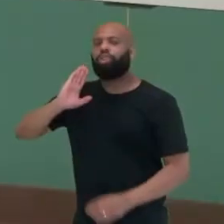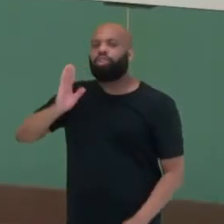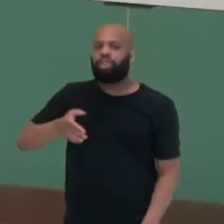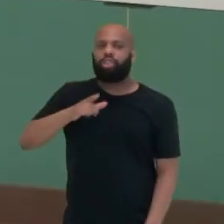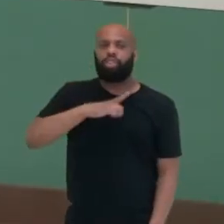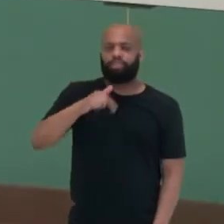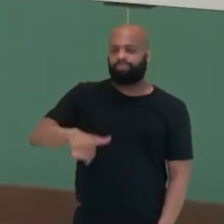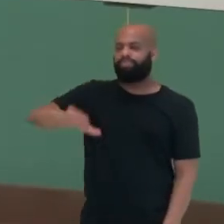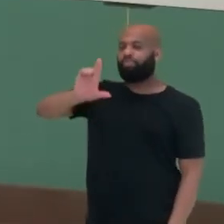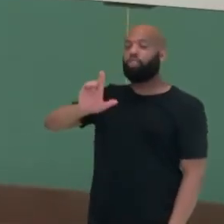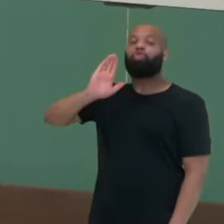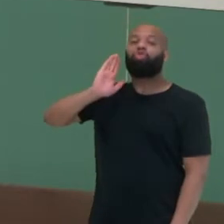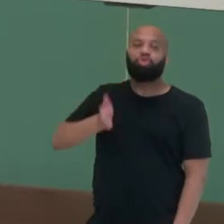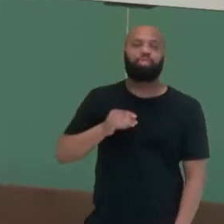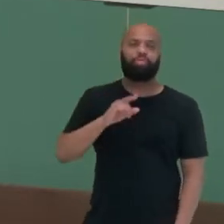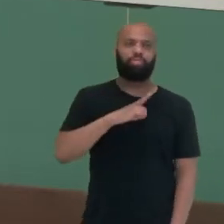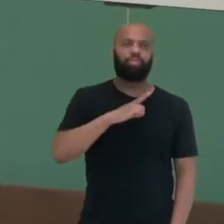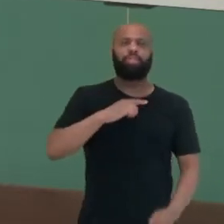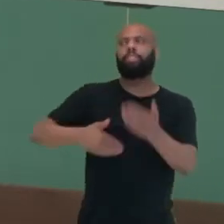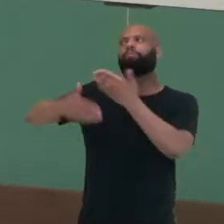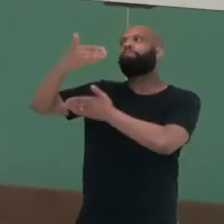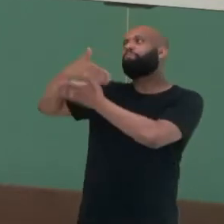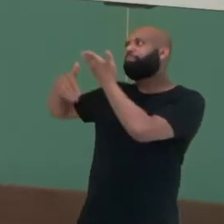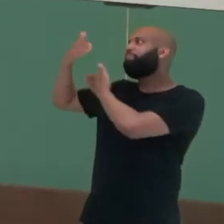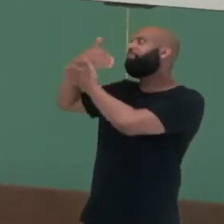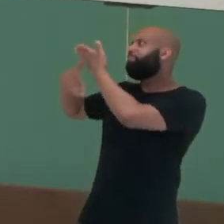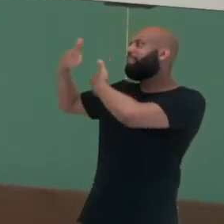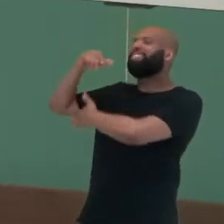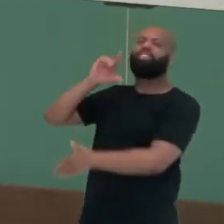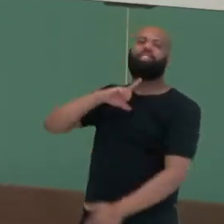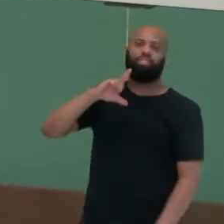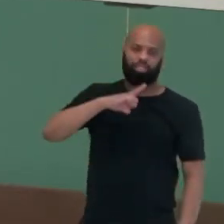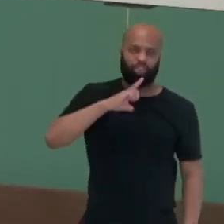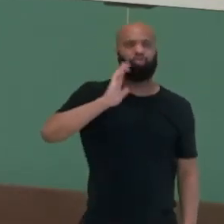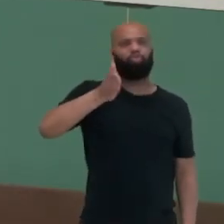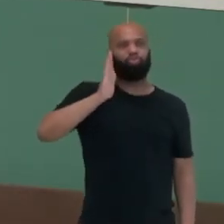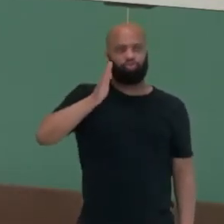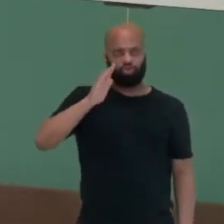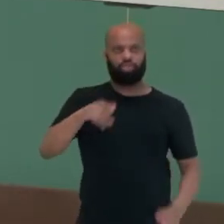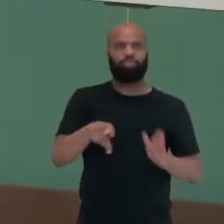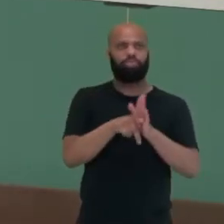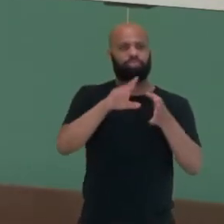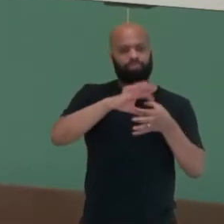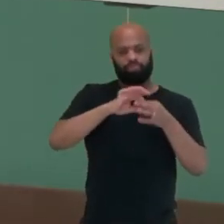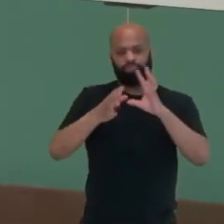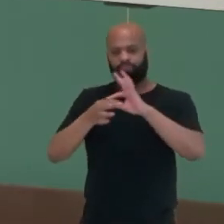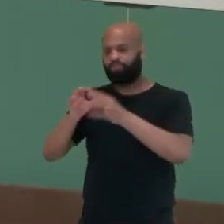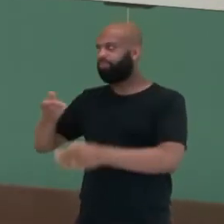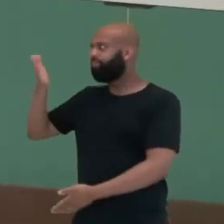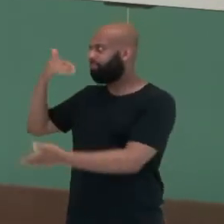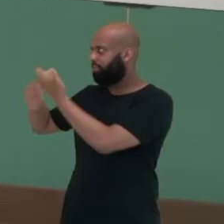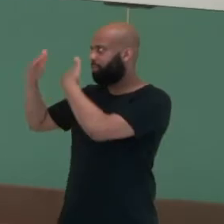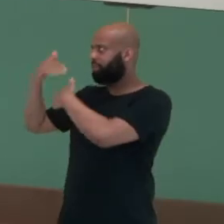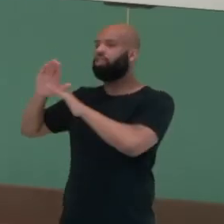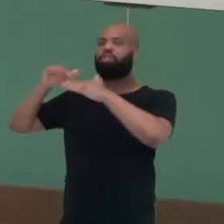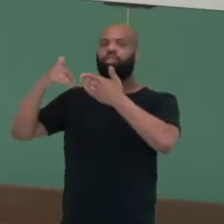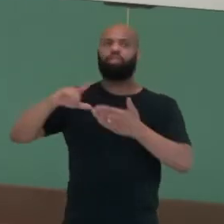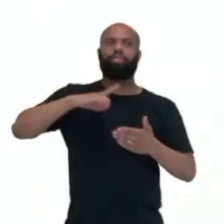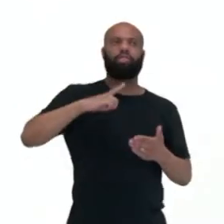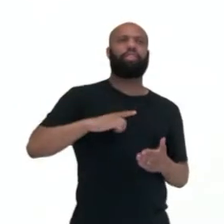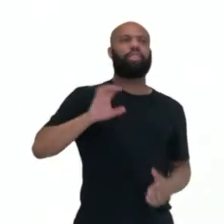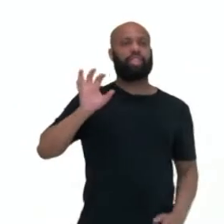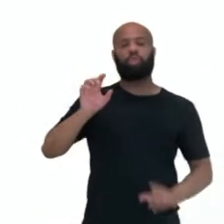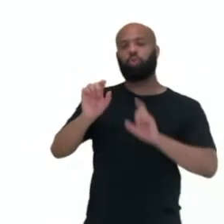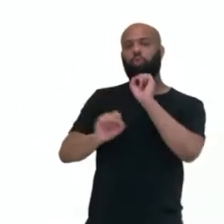desde antes, então está desde as Olimpíadas lá atrás, né, das Olimpíadas antigas. A luta olímpica foi